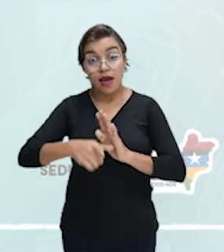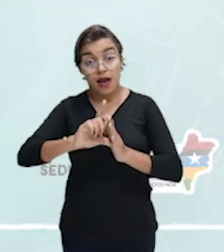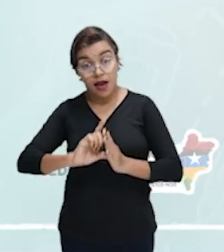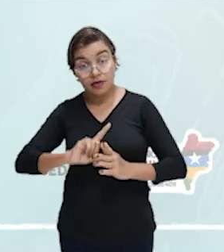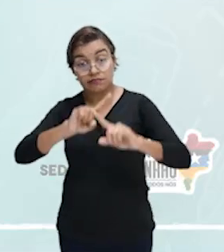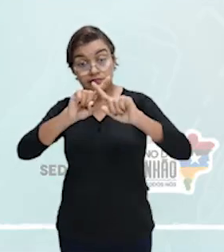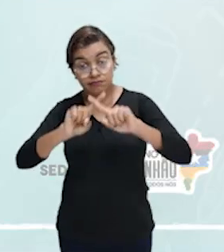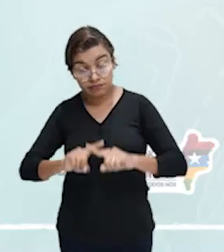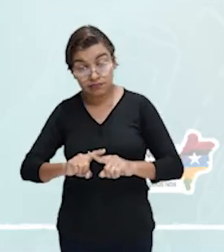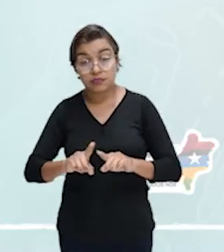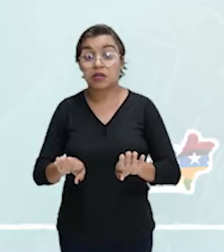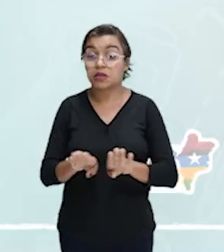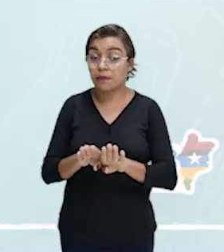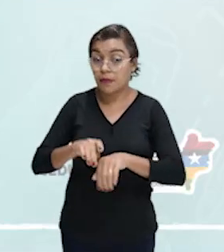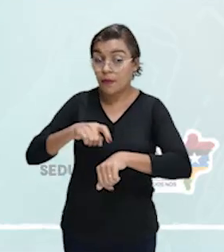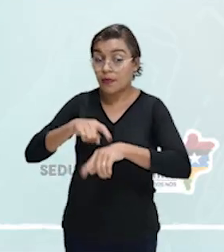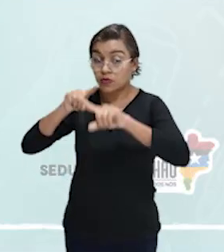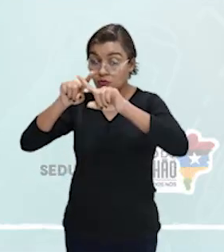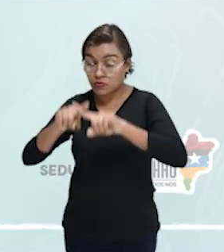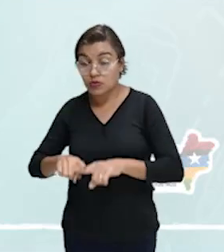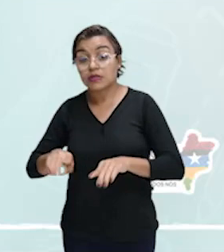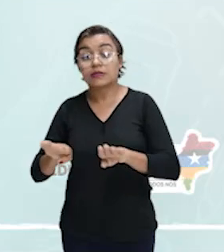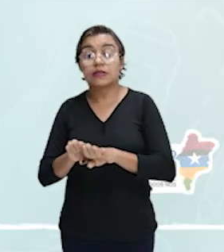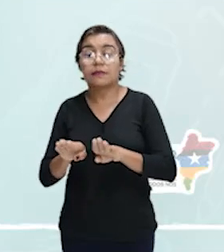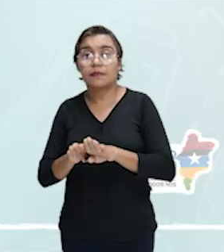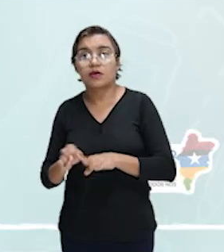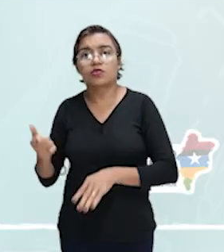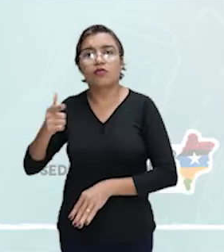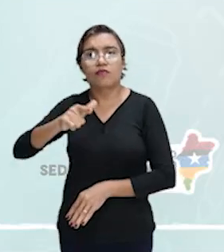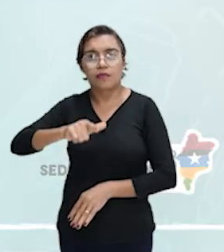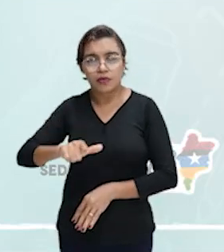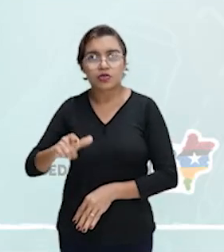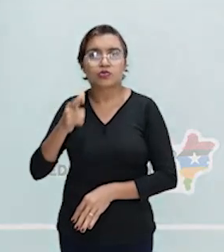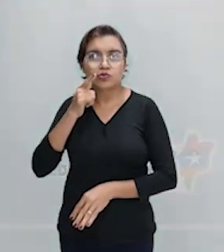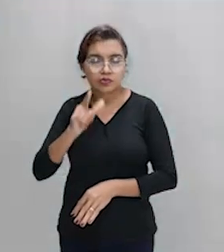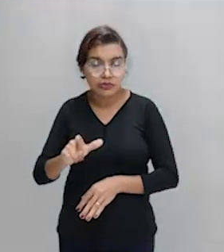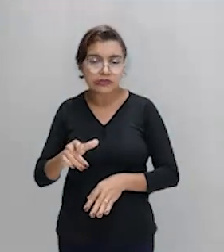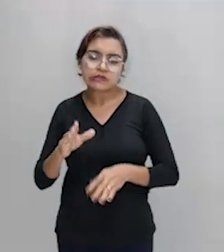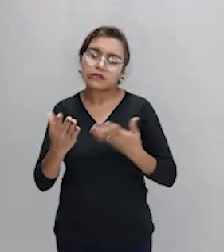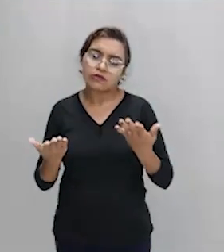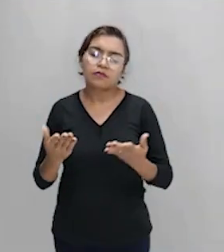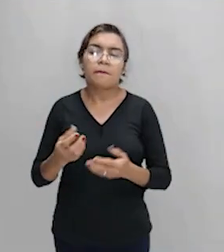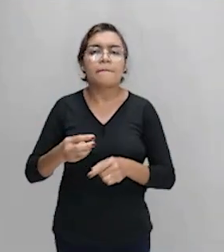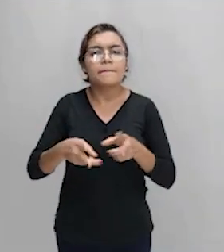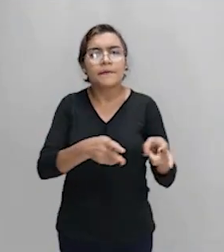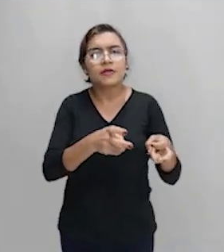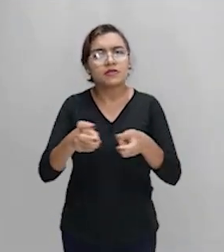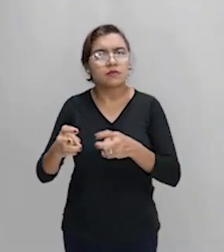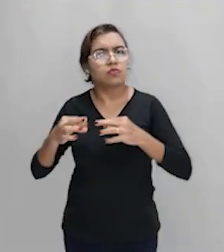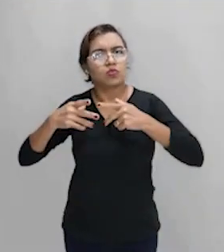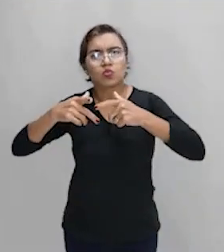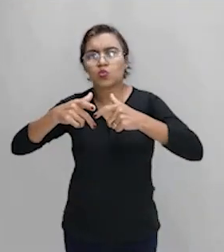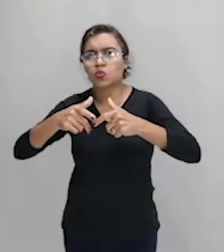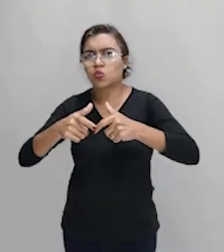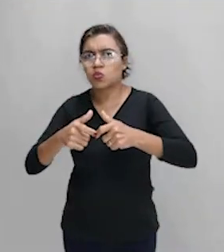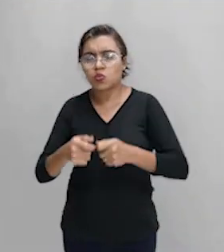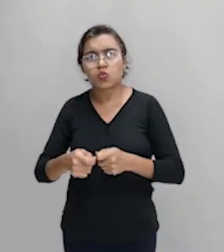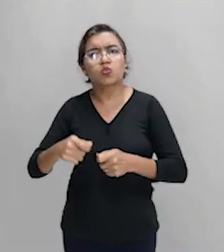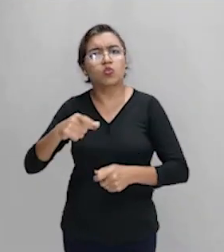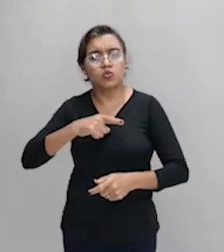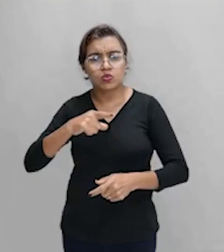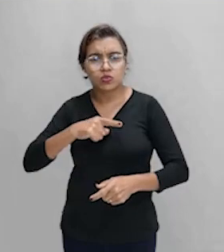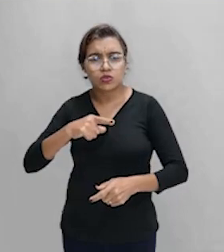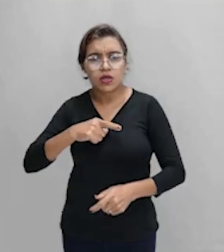pré-competitivo, competitivo e recuperação. Percebam, tudo aquilo que eu já falei para vocês no macro existe no